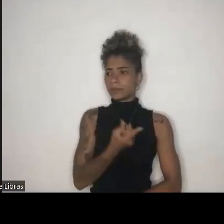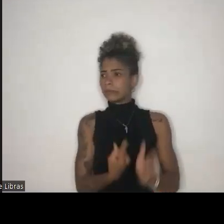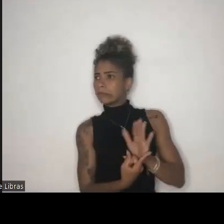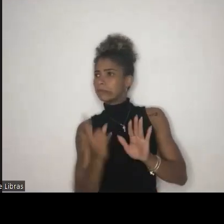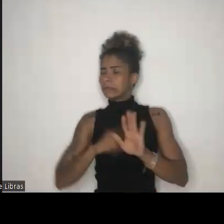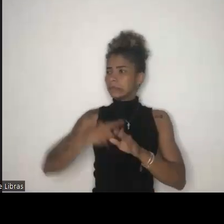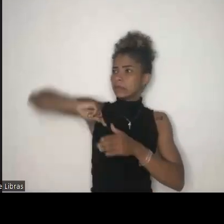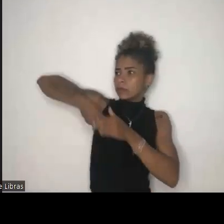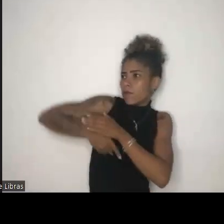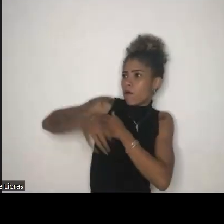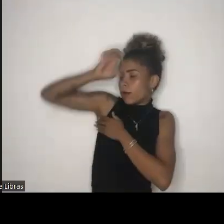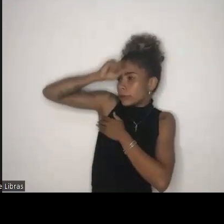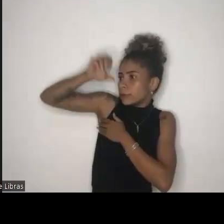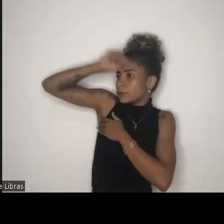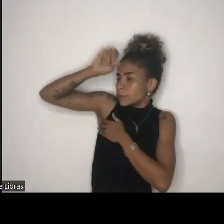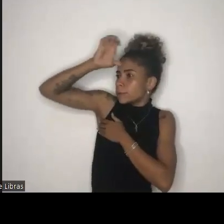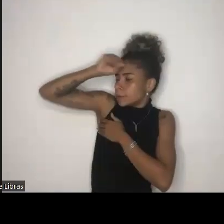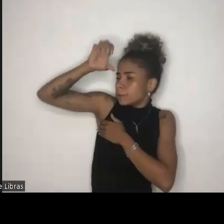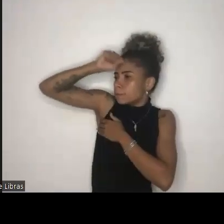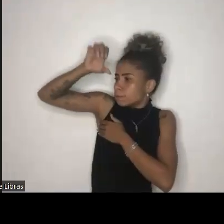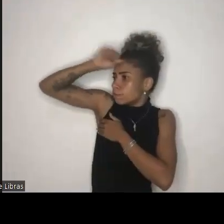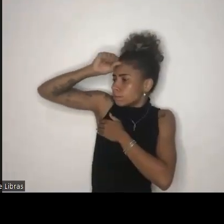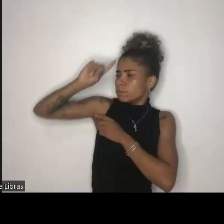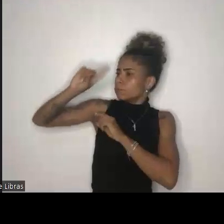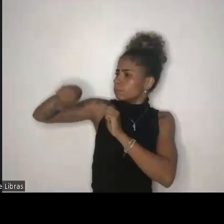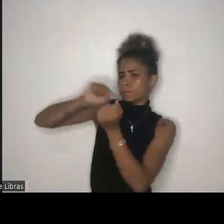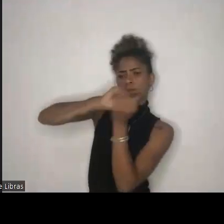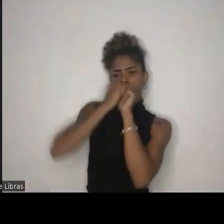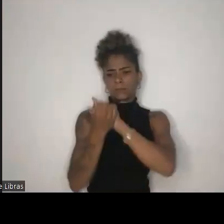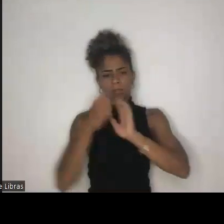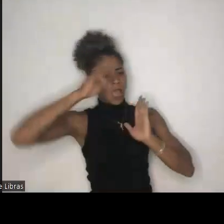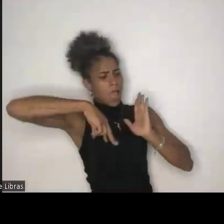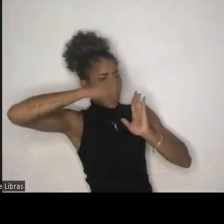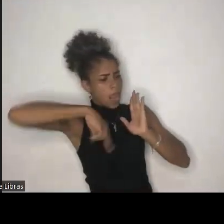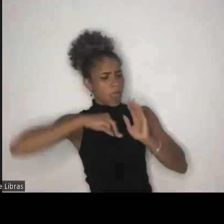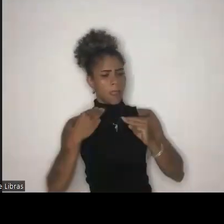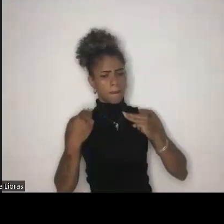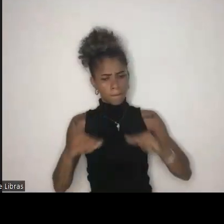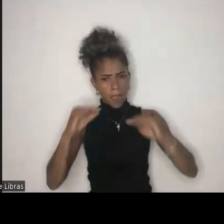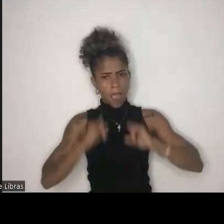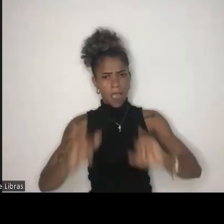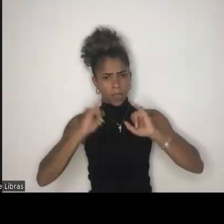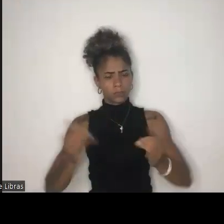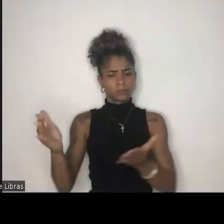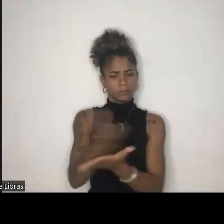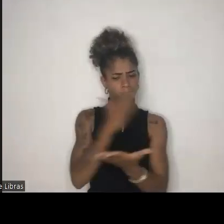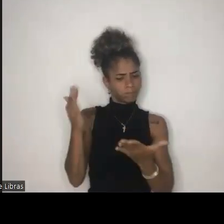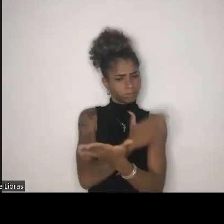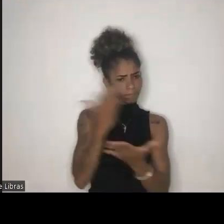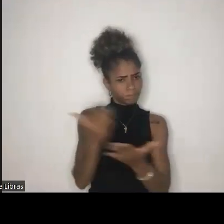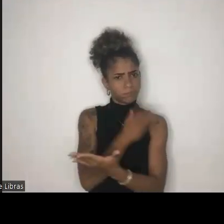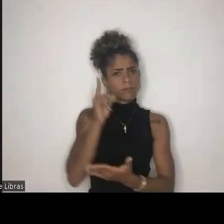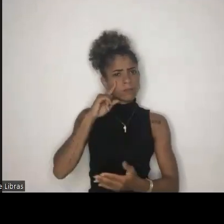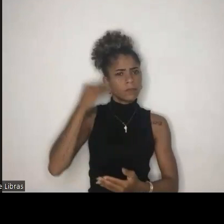eu vou aprender isso aí eu comecei a ler livros de marketing vários livros de câncer Max Spears e